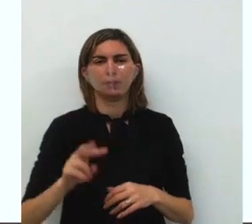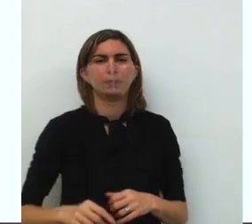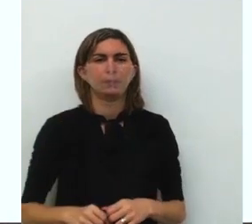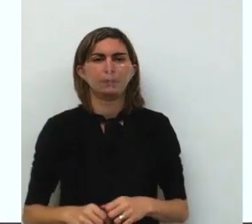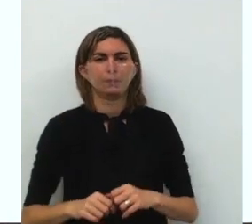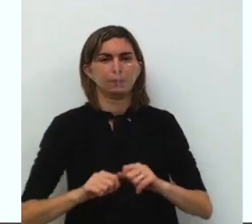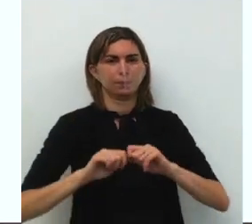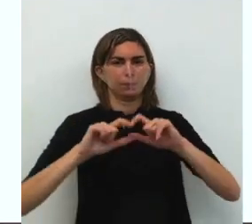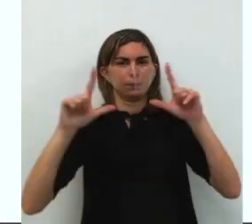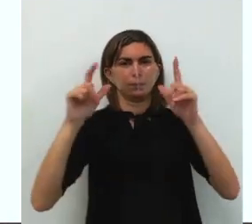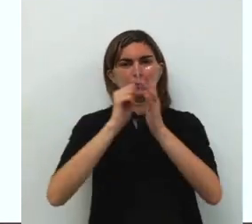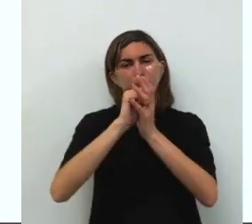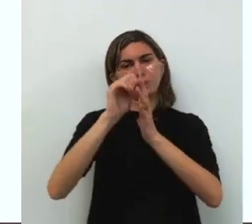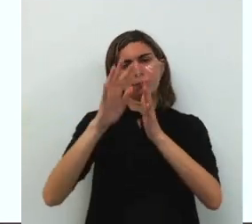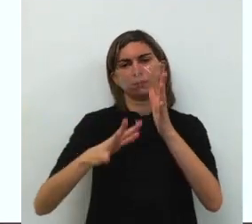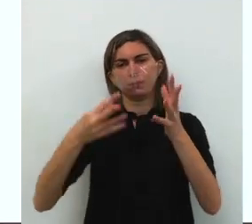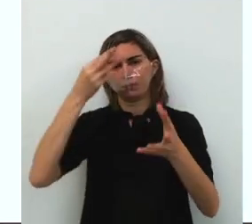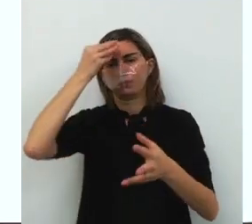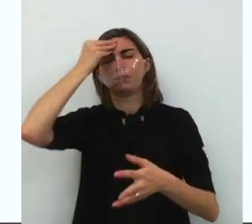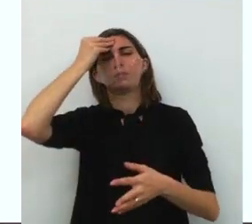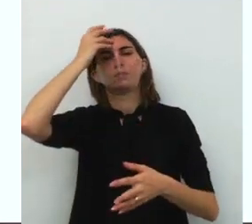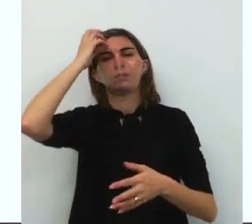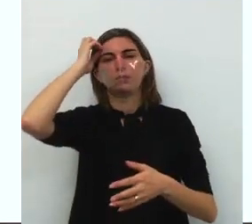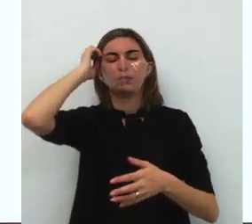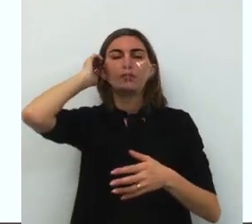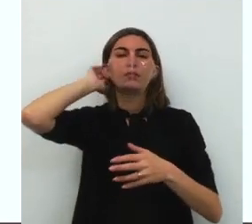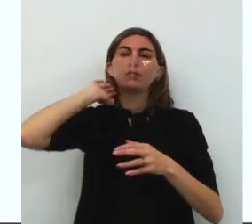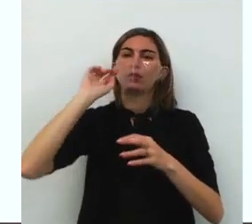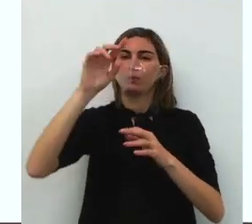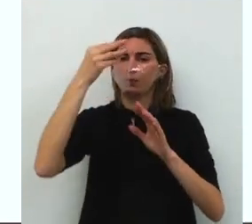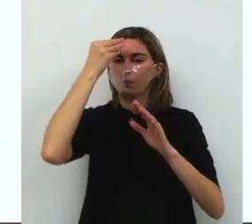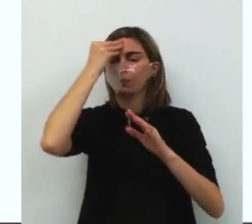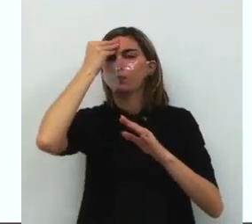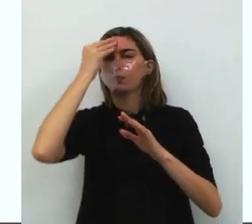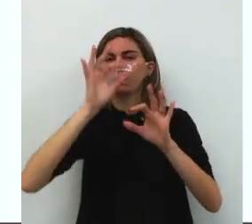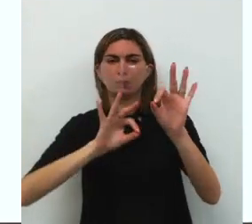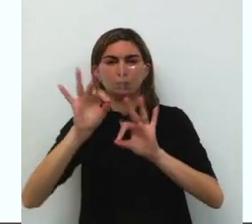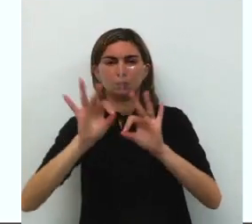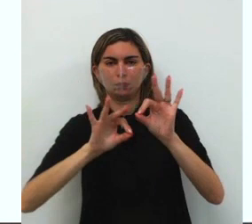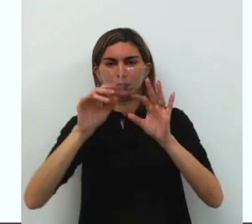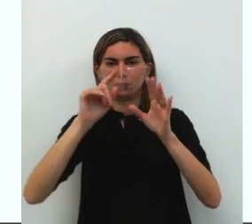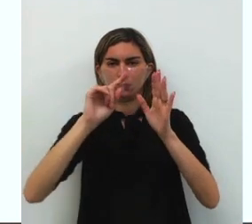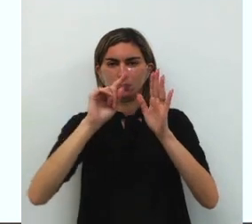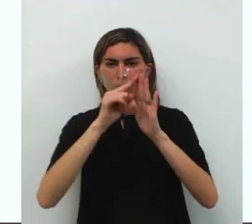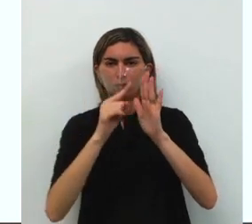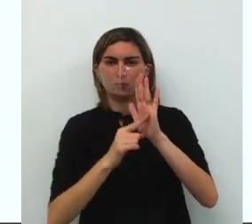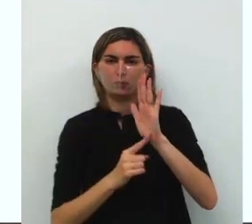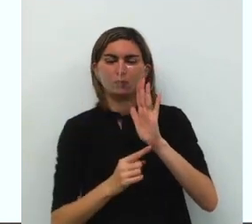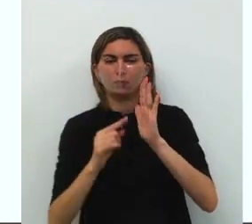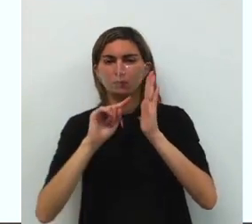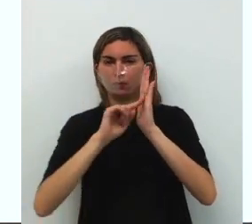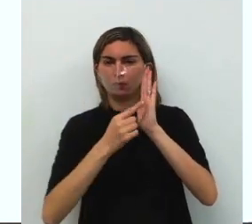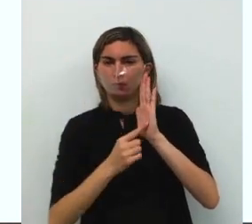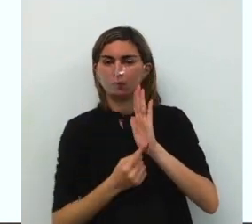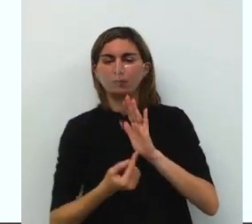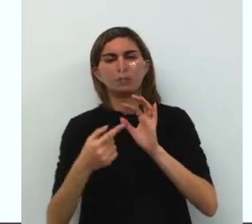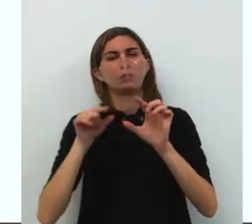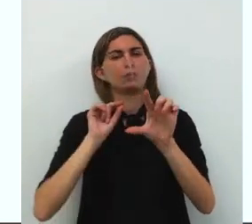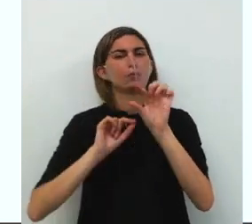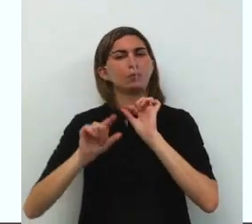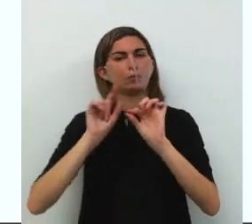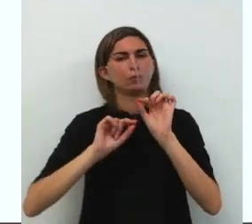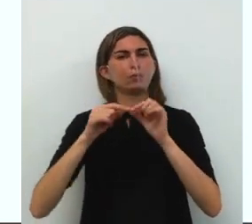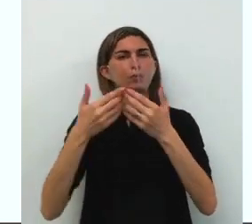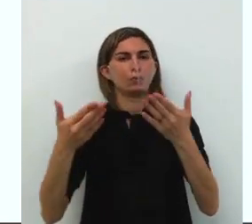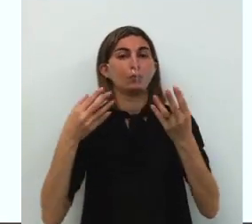ó, uma pequena atividade de fixação que nós temos. Eu o quê? Vou elaborar os itens e a partir daí eu vou